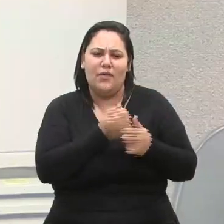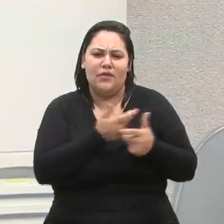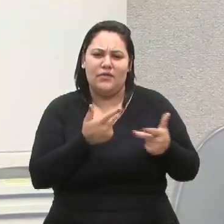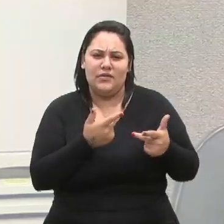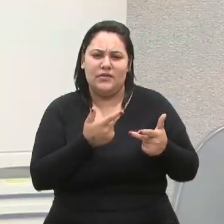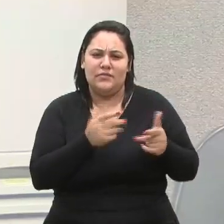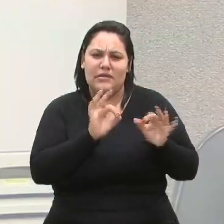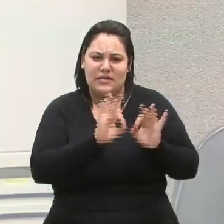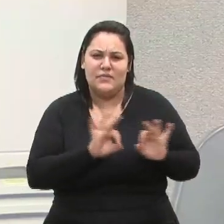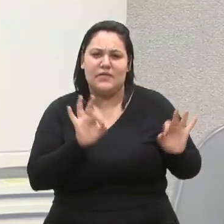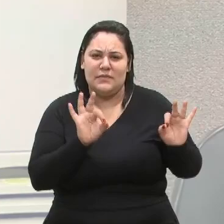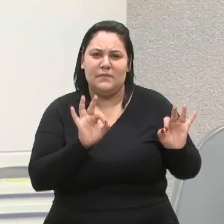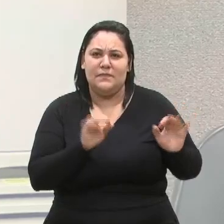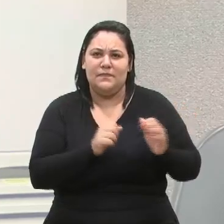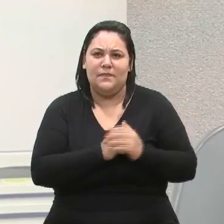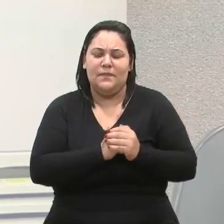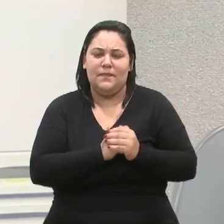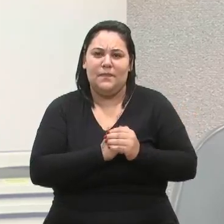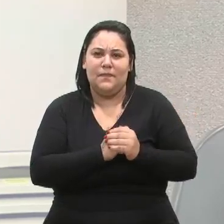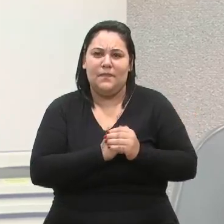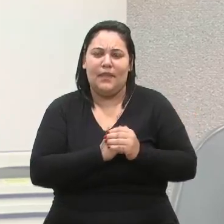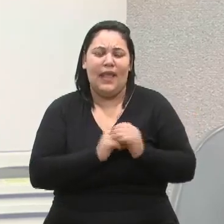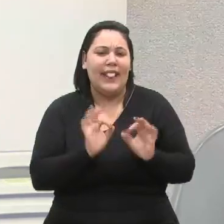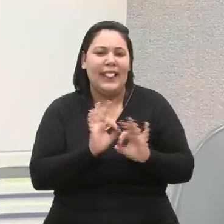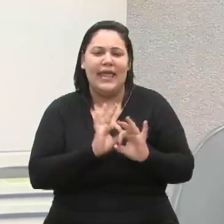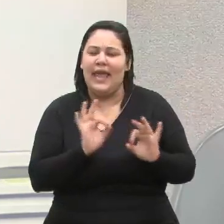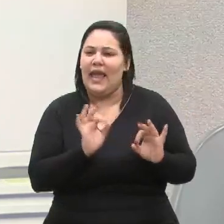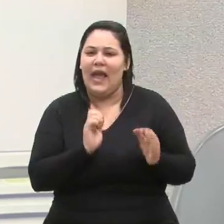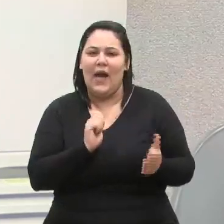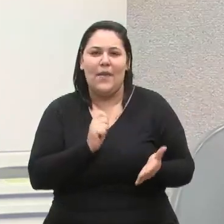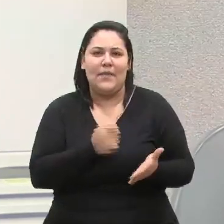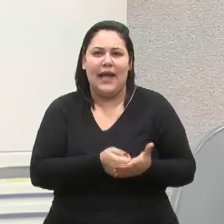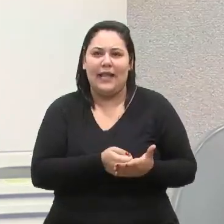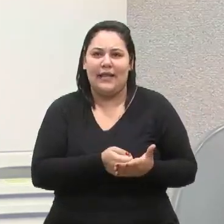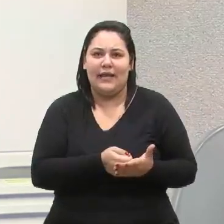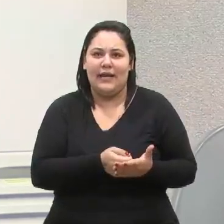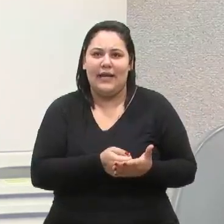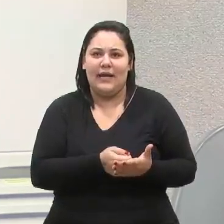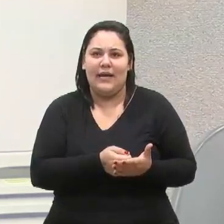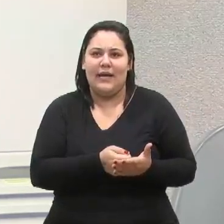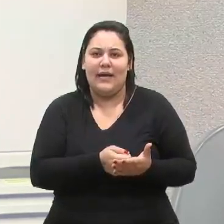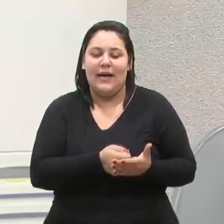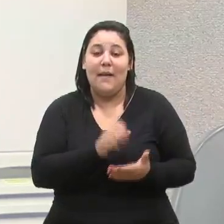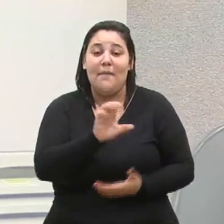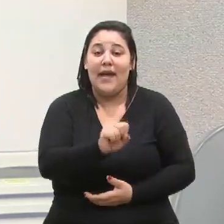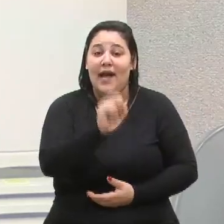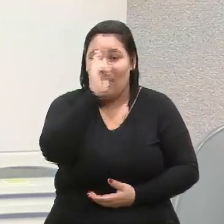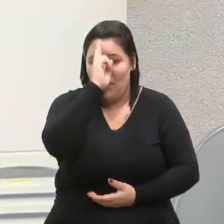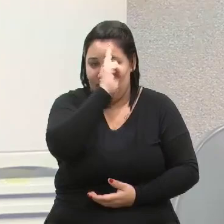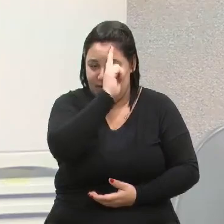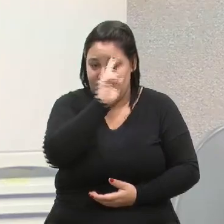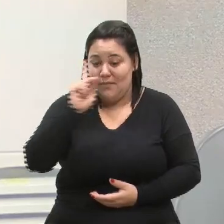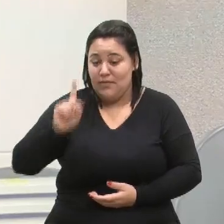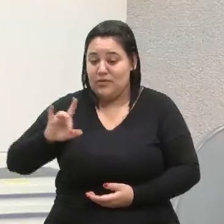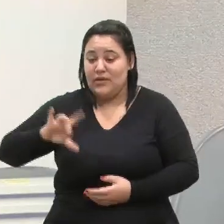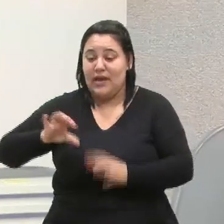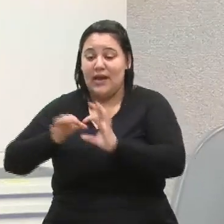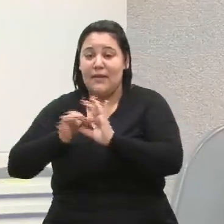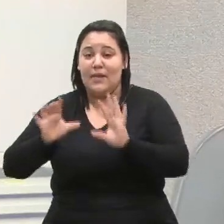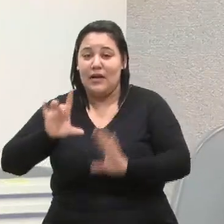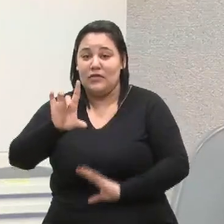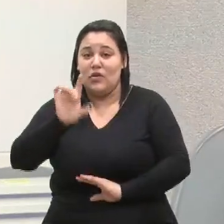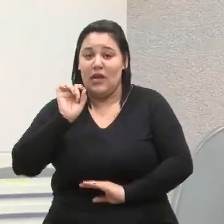simples. Ninguém é obrigado a pegar o Uber. As pessoas têm a liberdade de escolher se querem ou não